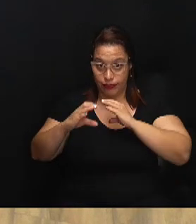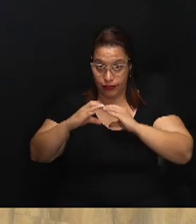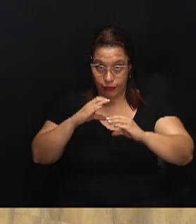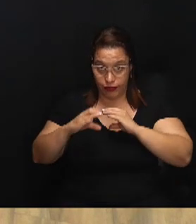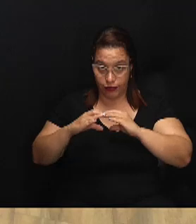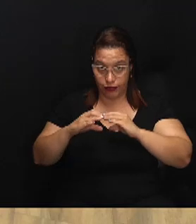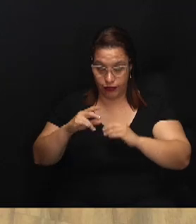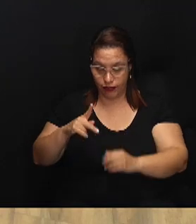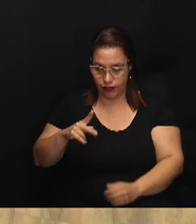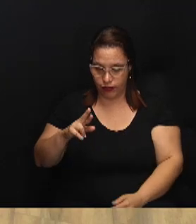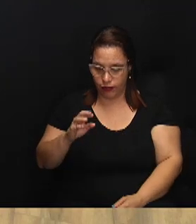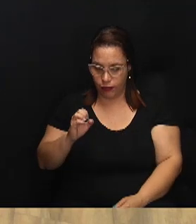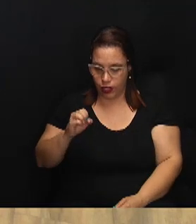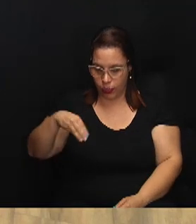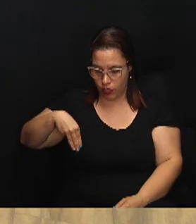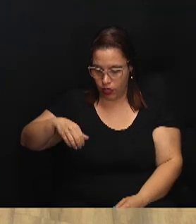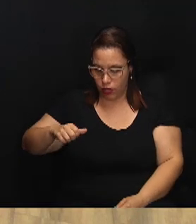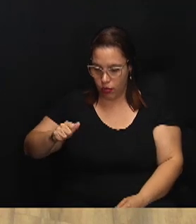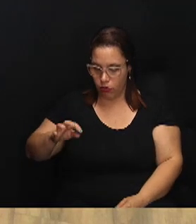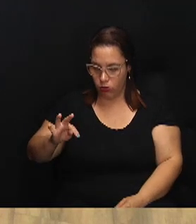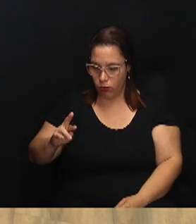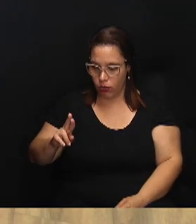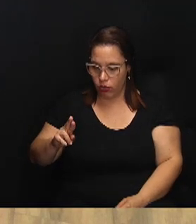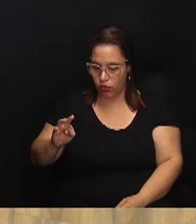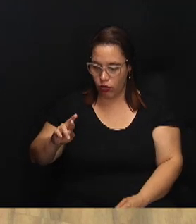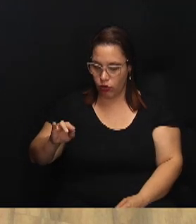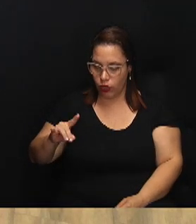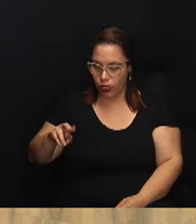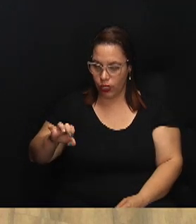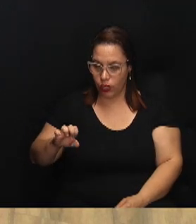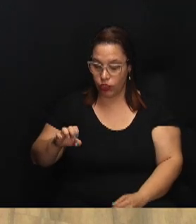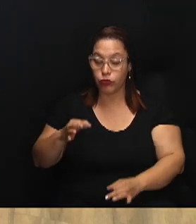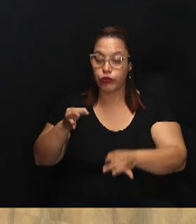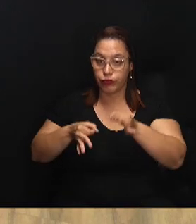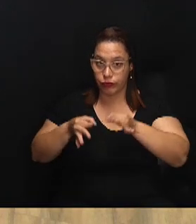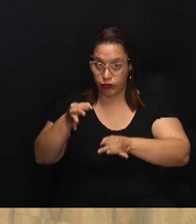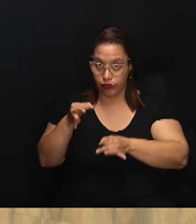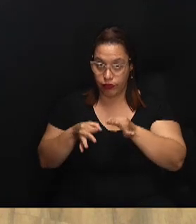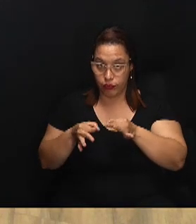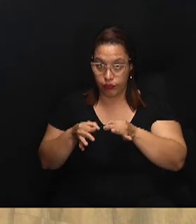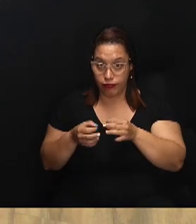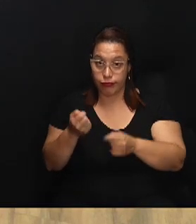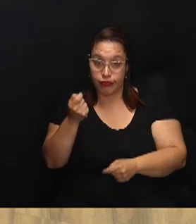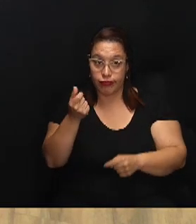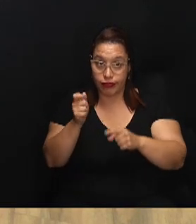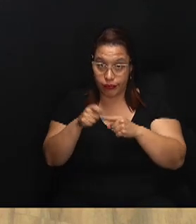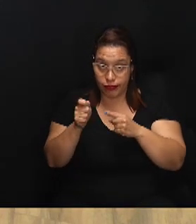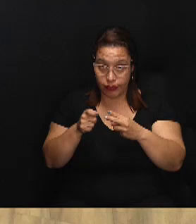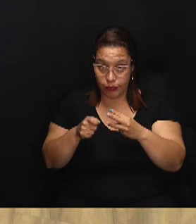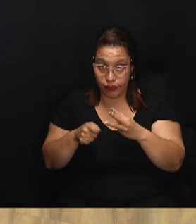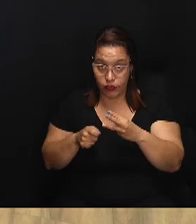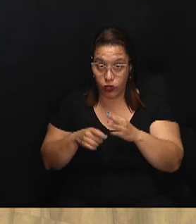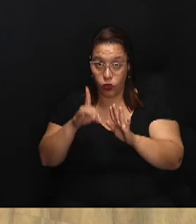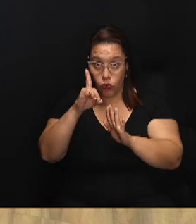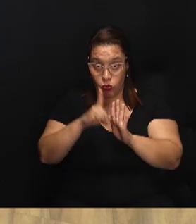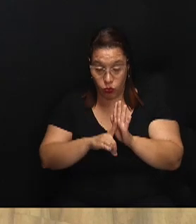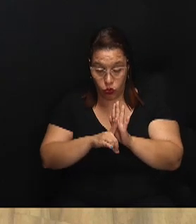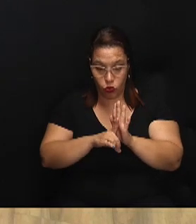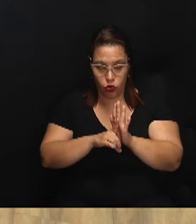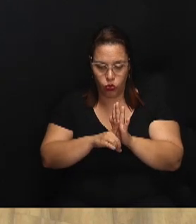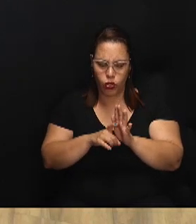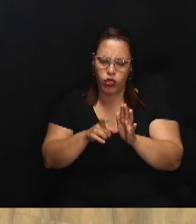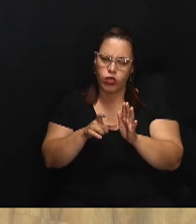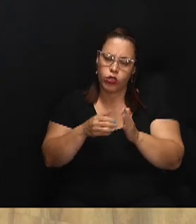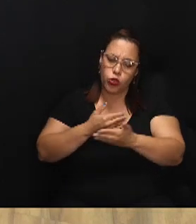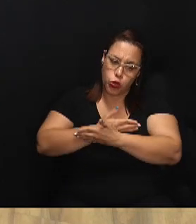da Prematuridade.com, que é uma associação nacional que cuida justamente de questões relacionadas ao direito dos